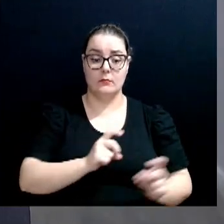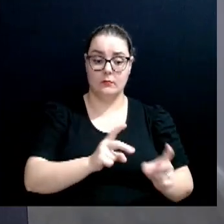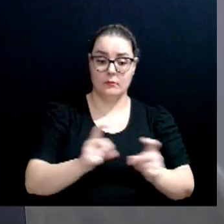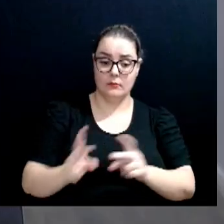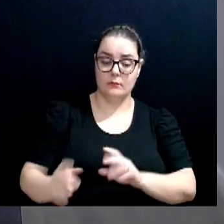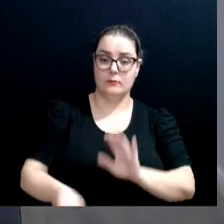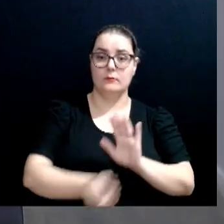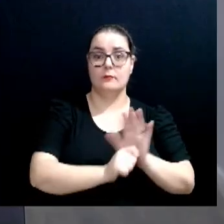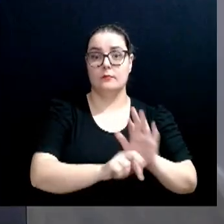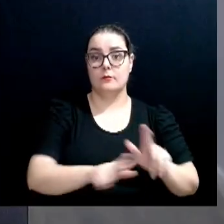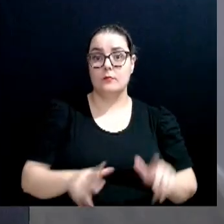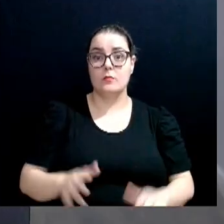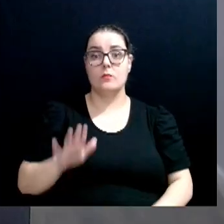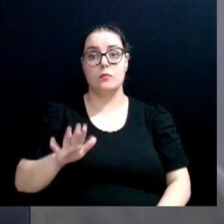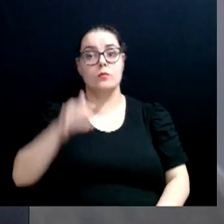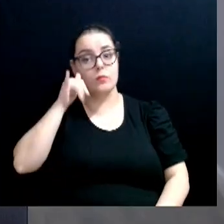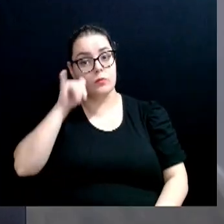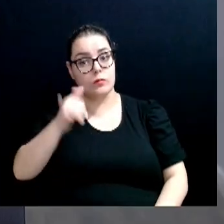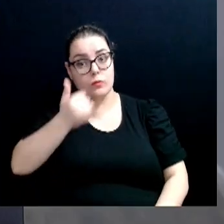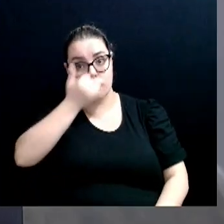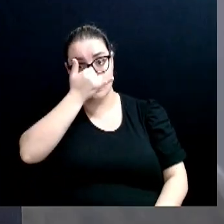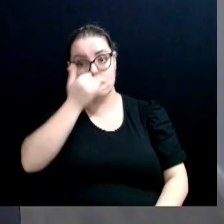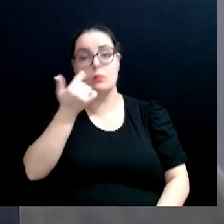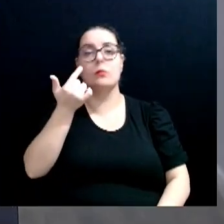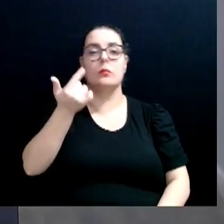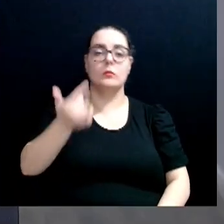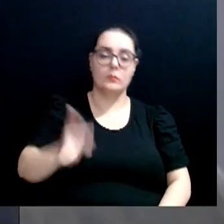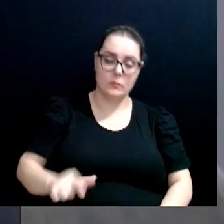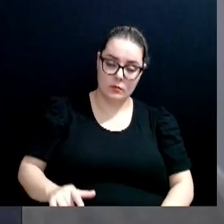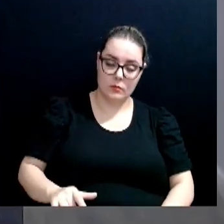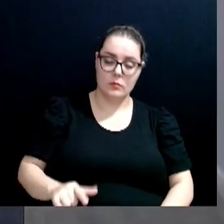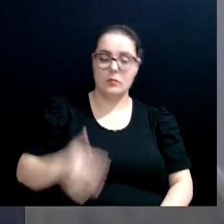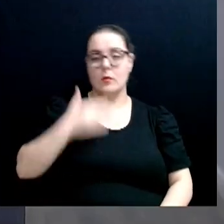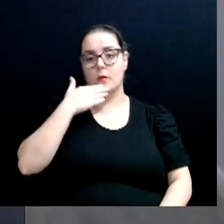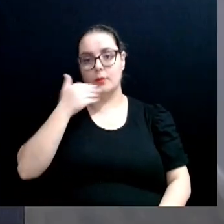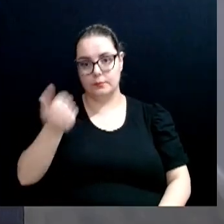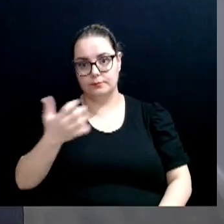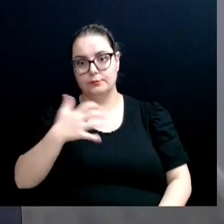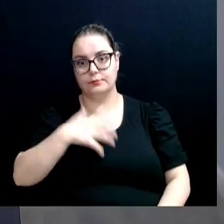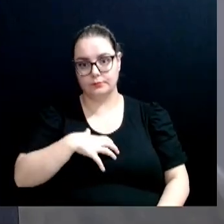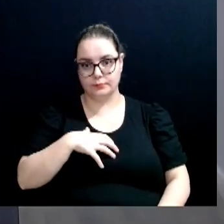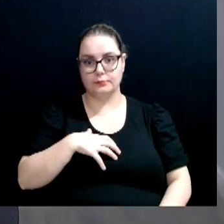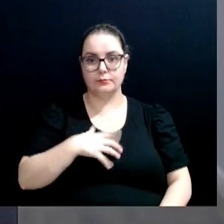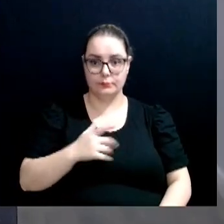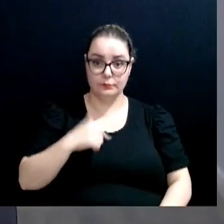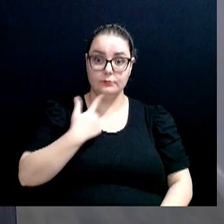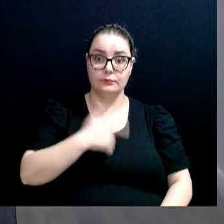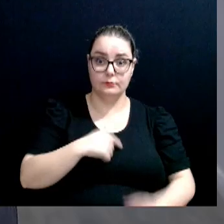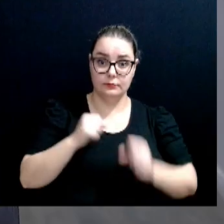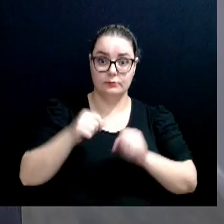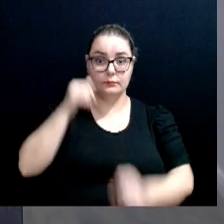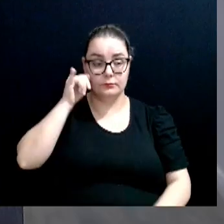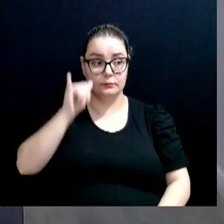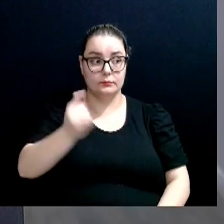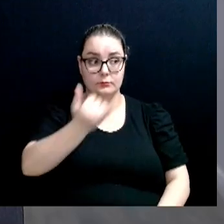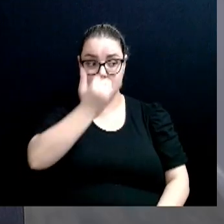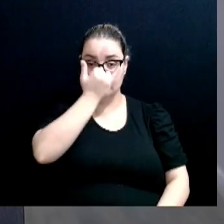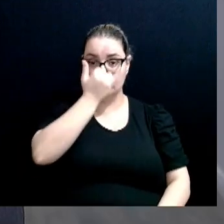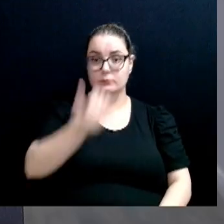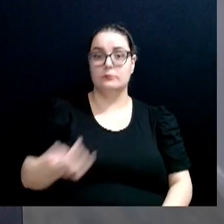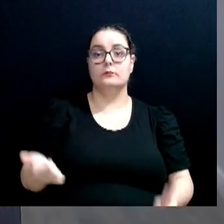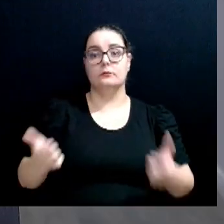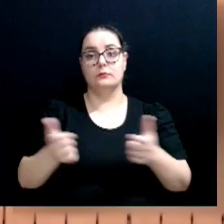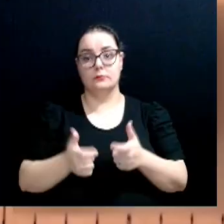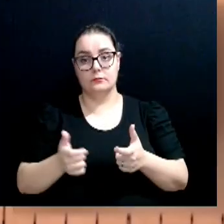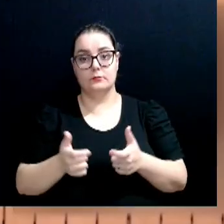a prevenção ainda continua sendo o melhor remédio para que a gente possa evitar, amenizar um problema